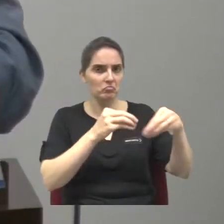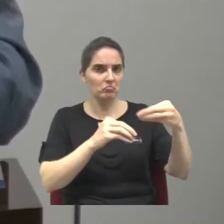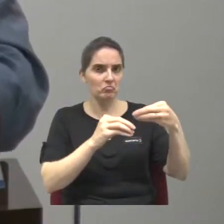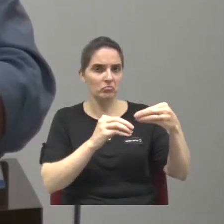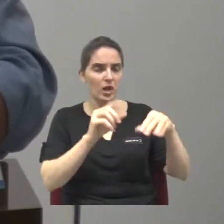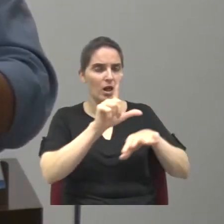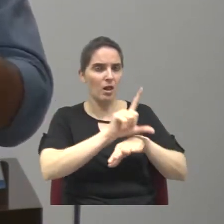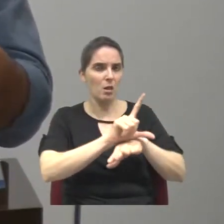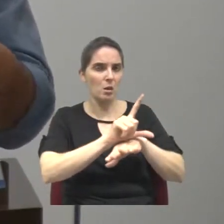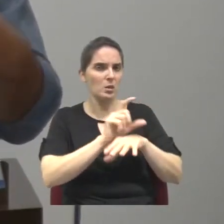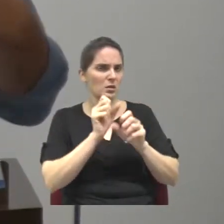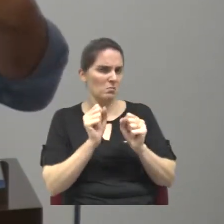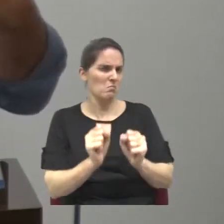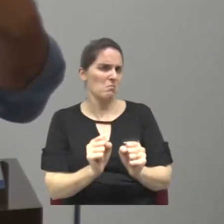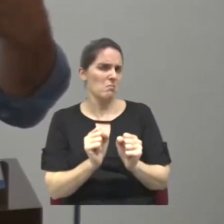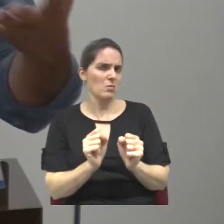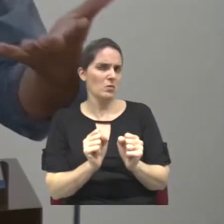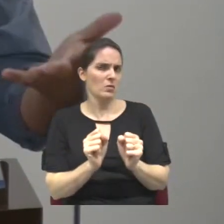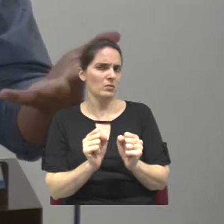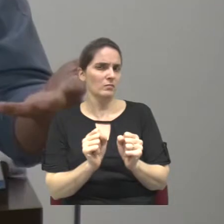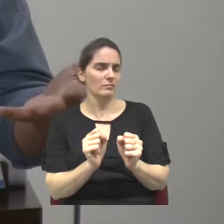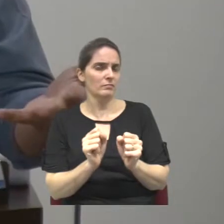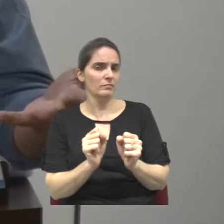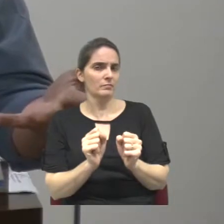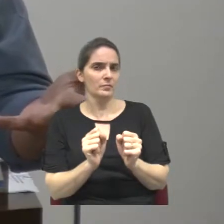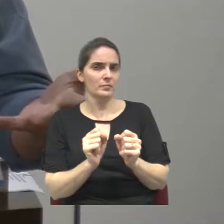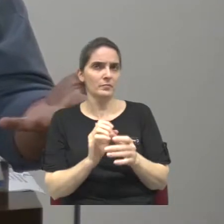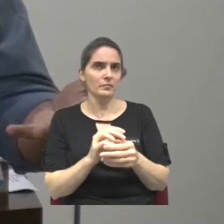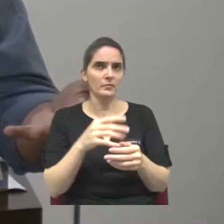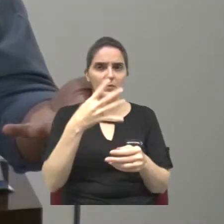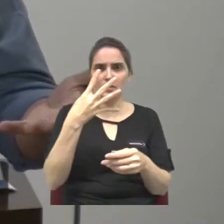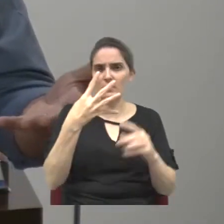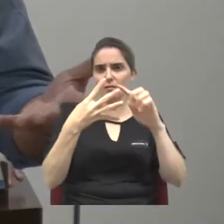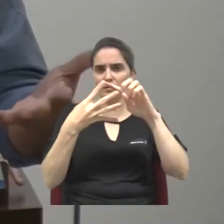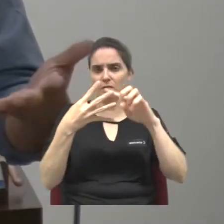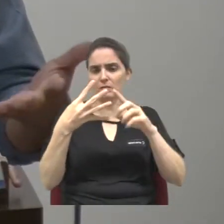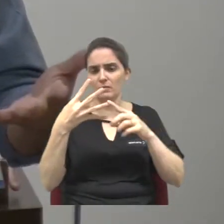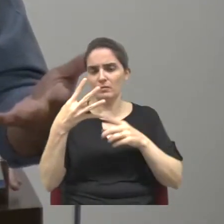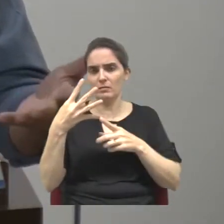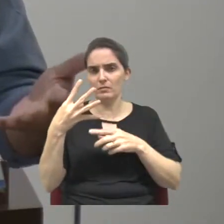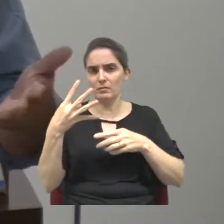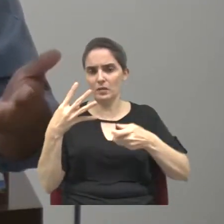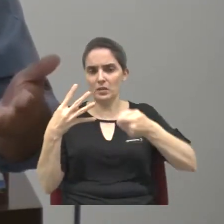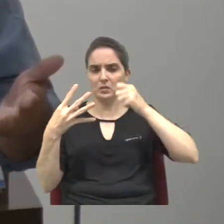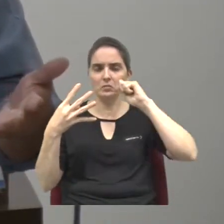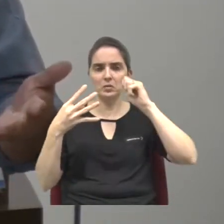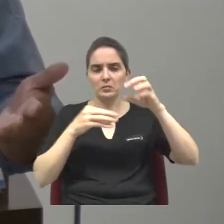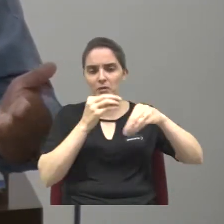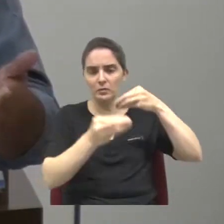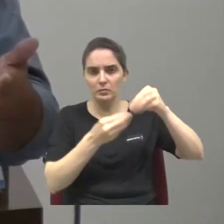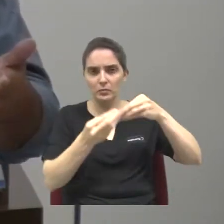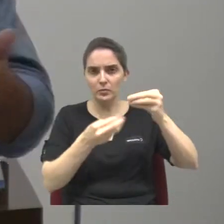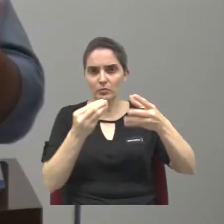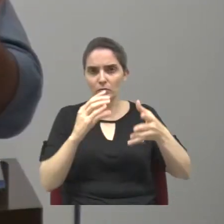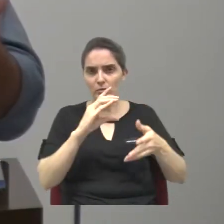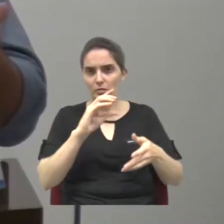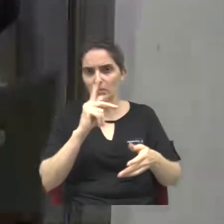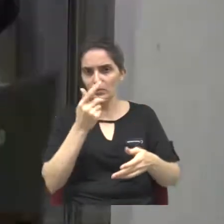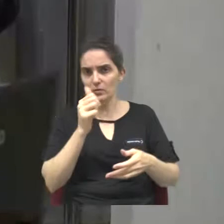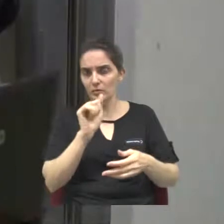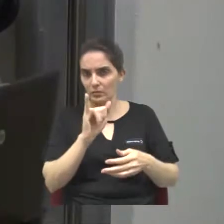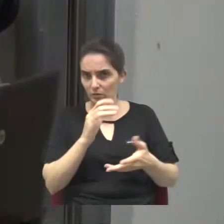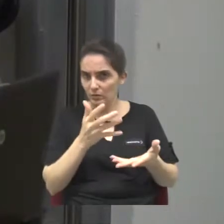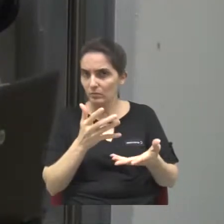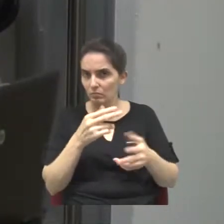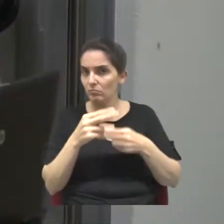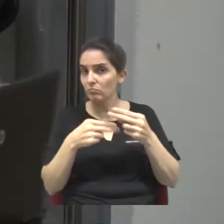pode ser feita, porque, se não me engano, são quatro ou cinco bebidas que vai no eu acho que é perante isso a preocupação.